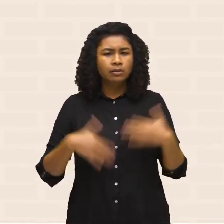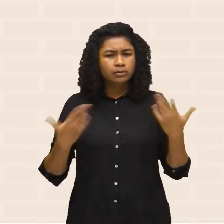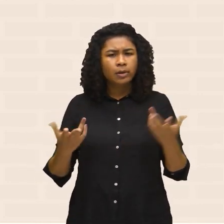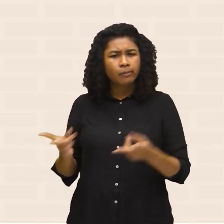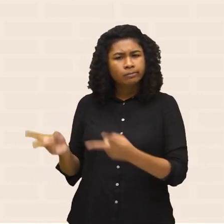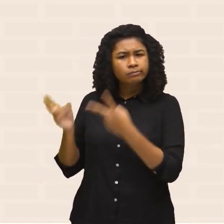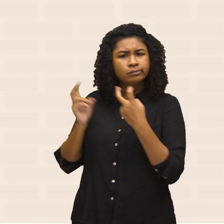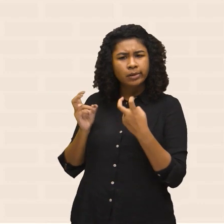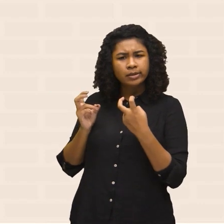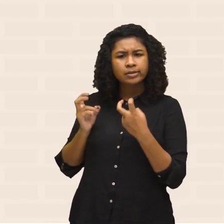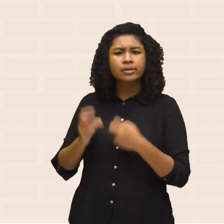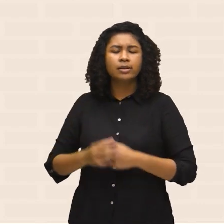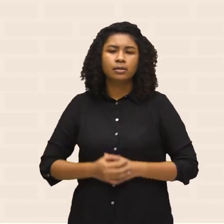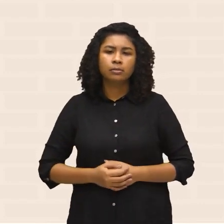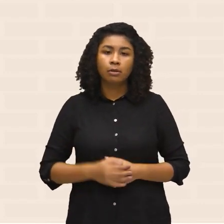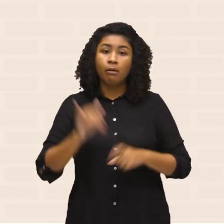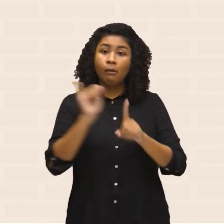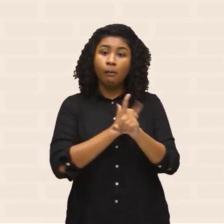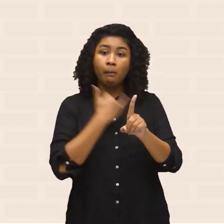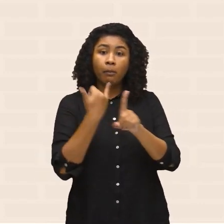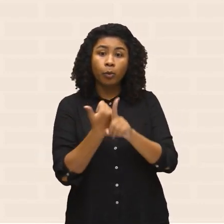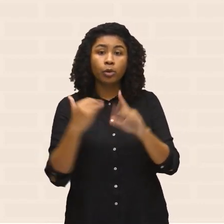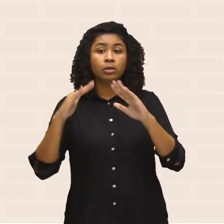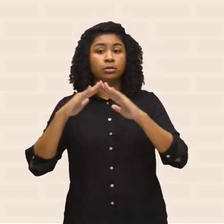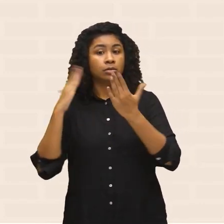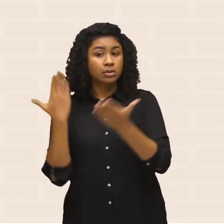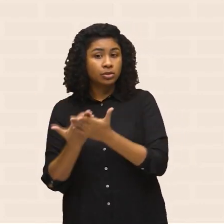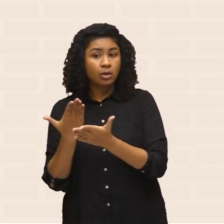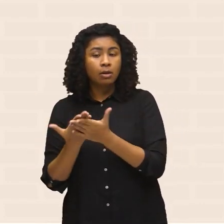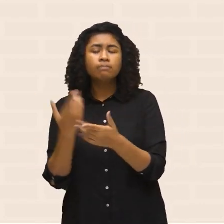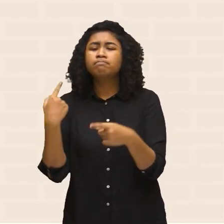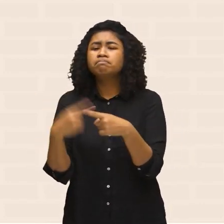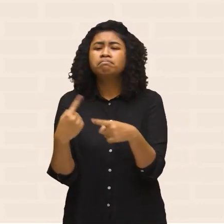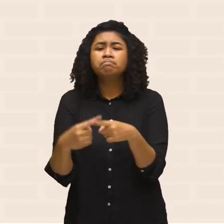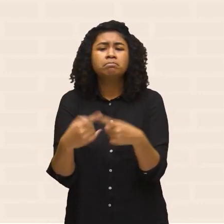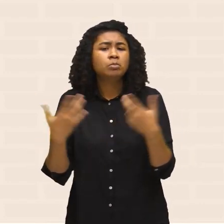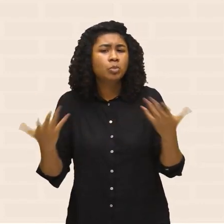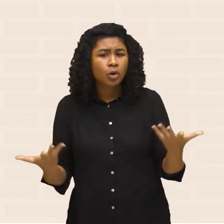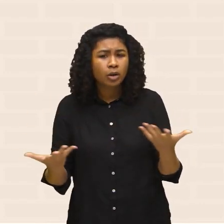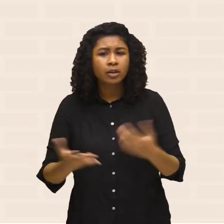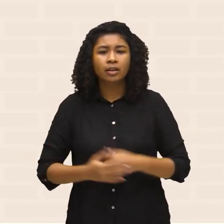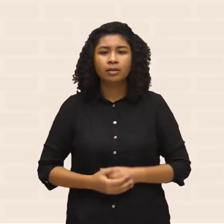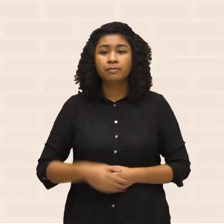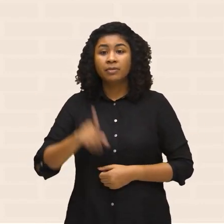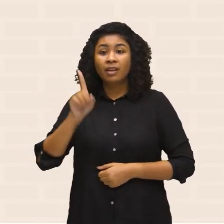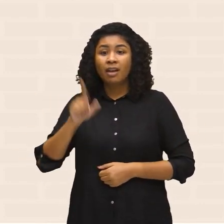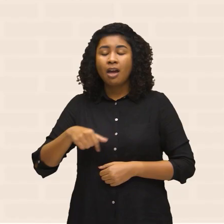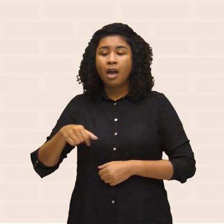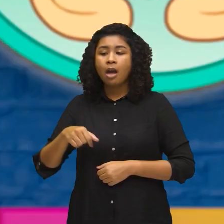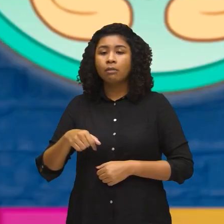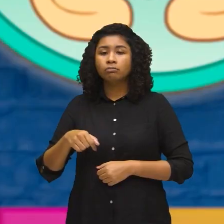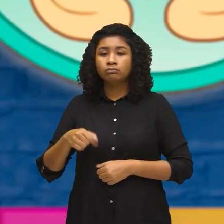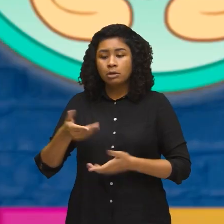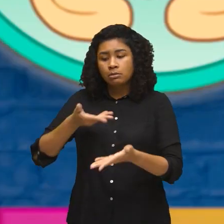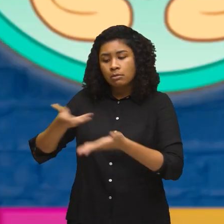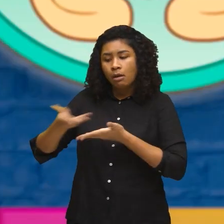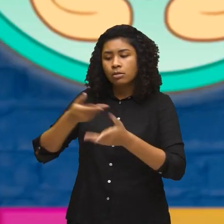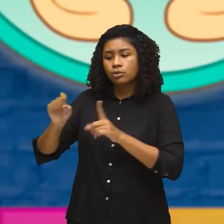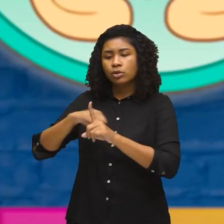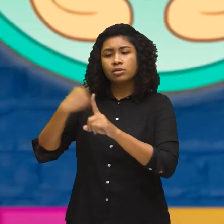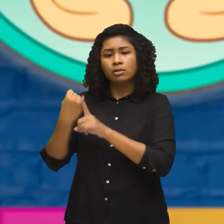observem em que o bullying acontece na escola, por quê? Porque é um meio social em que a criança interage,